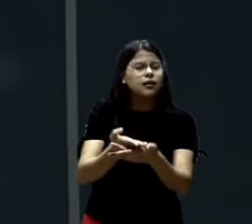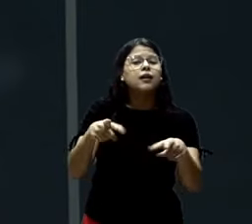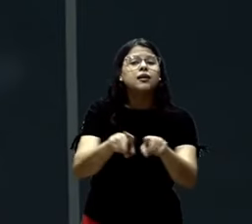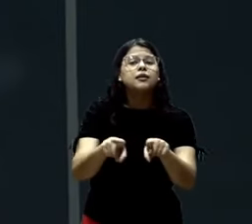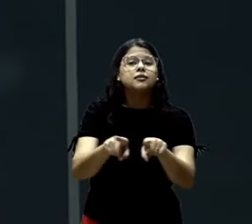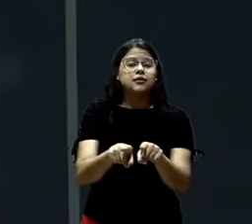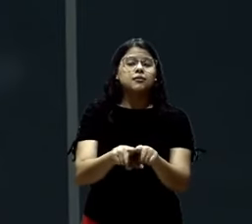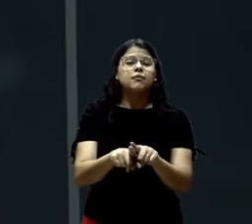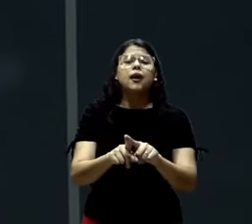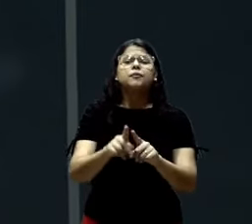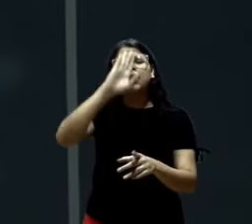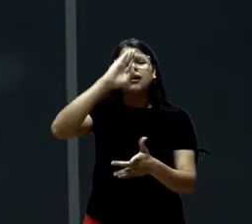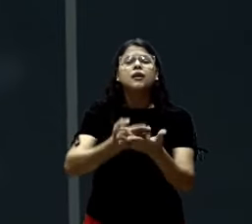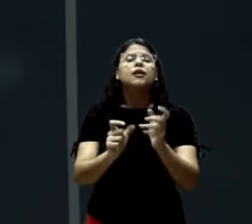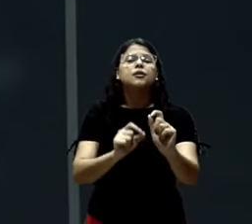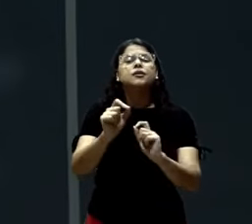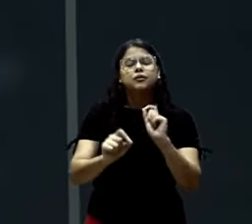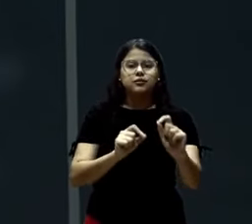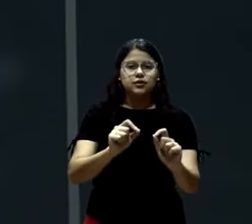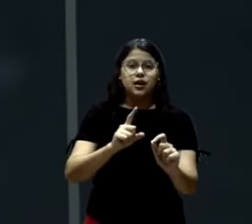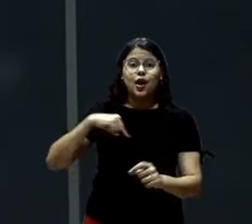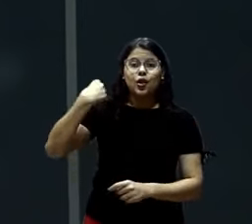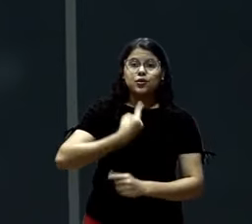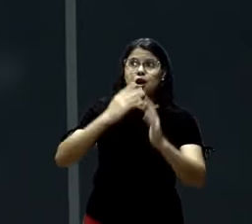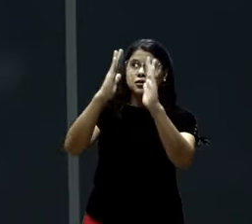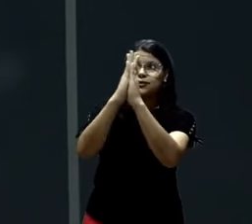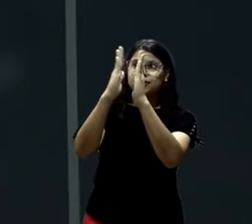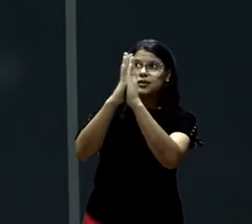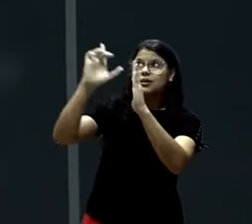que as nossas orações chegam a Deus.